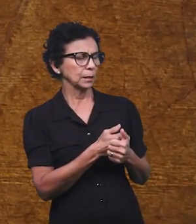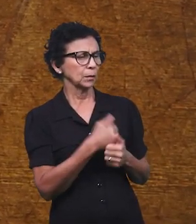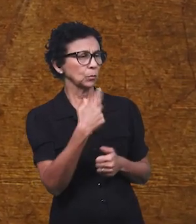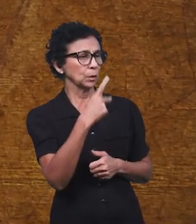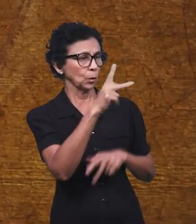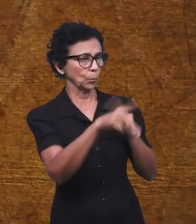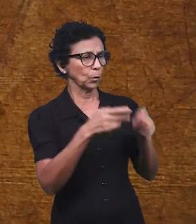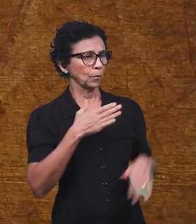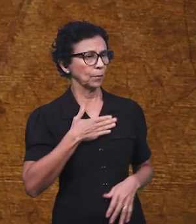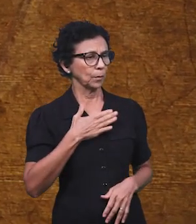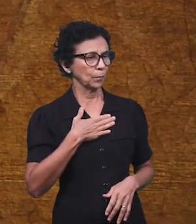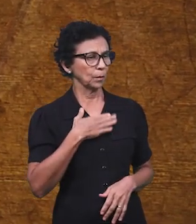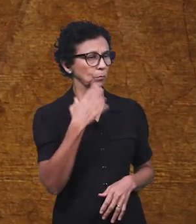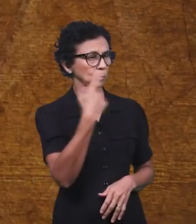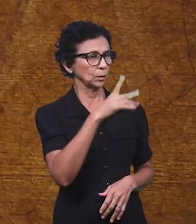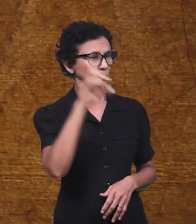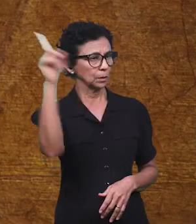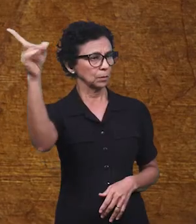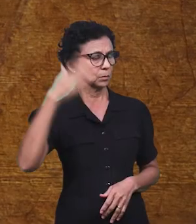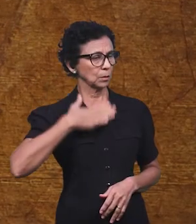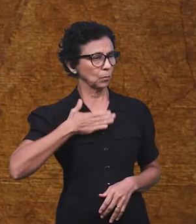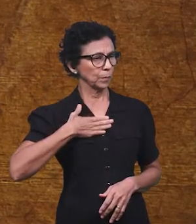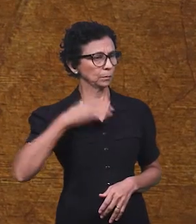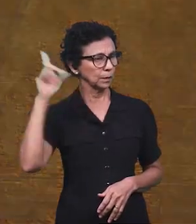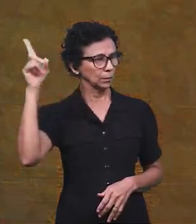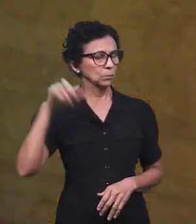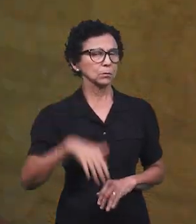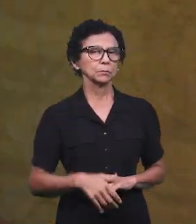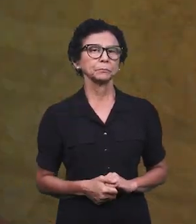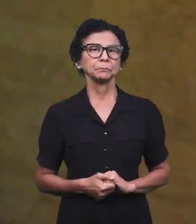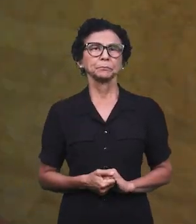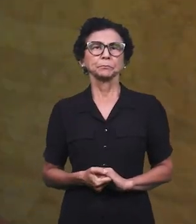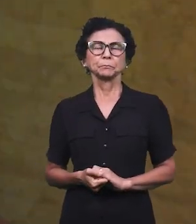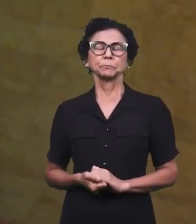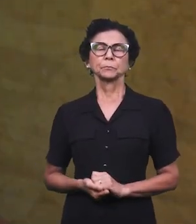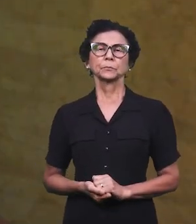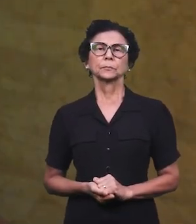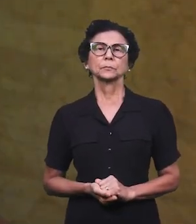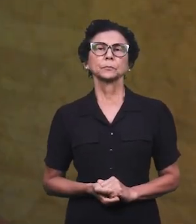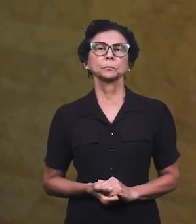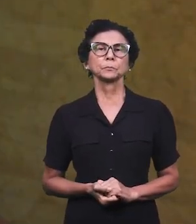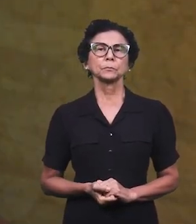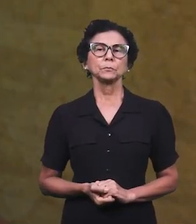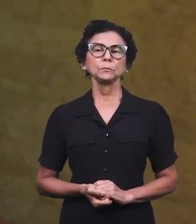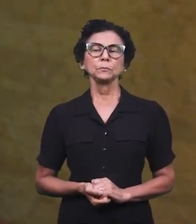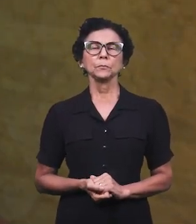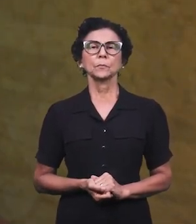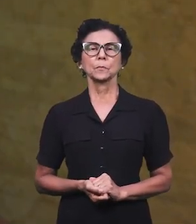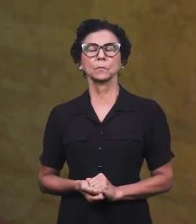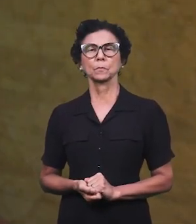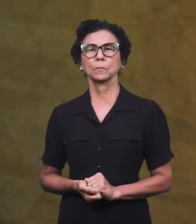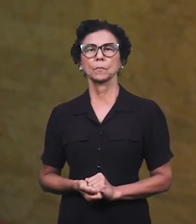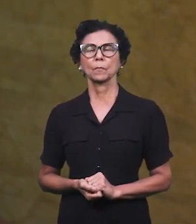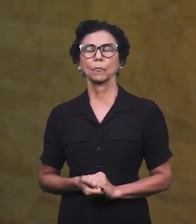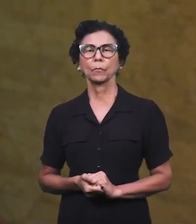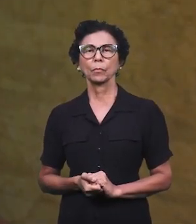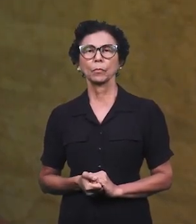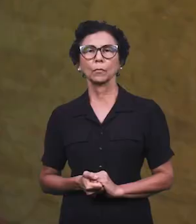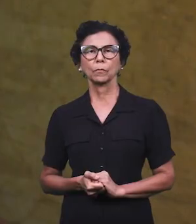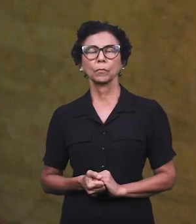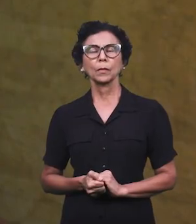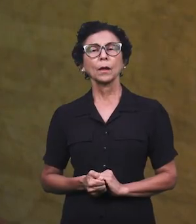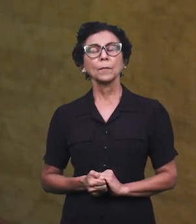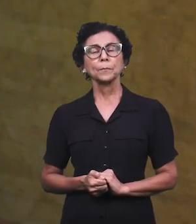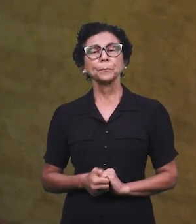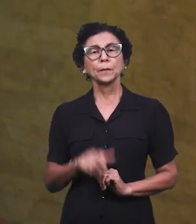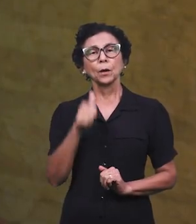meu povo, e o teu Deus é o meu Deus. Meus irmãos, o nosso foco dentro desse texto é o relacionamento, porque